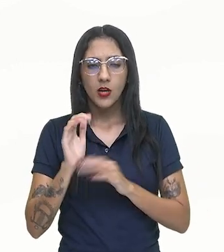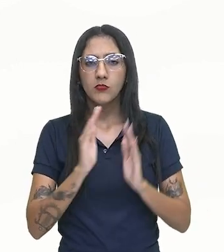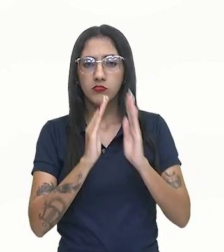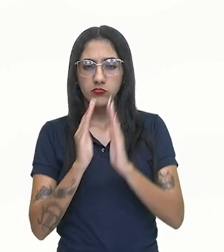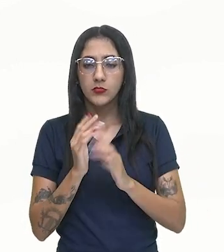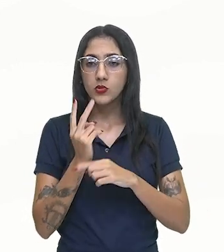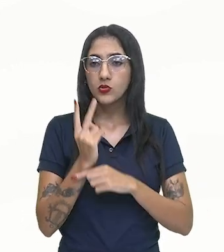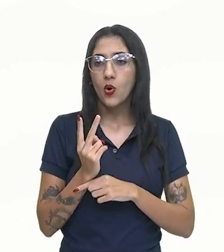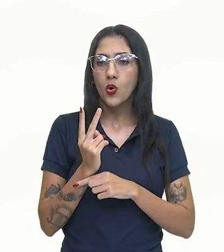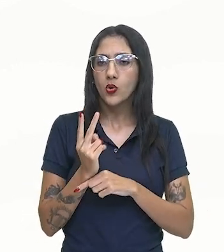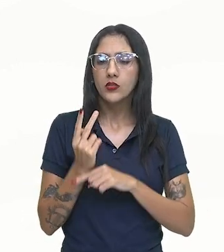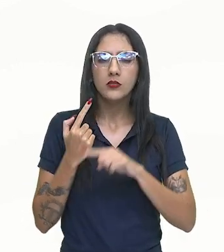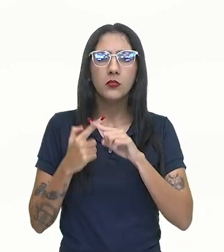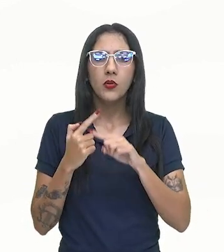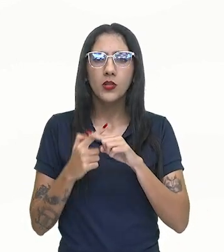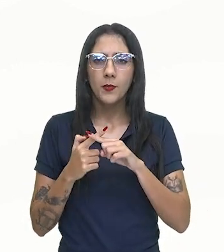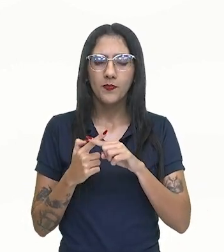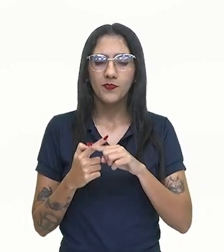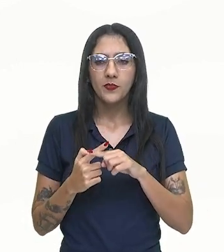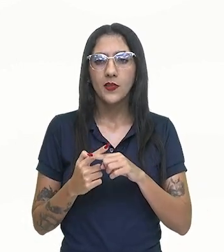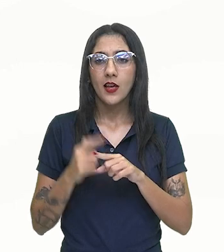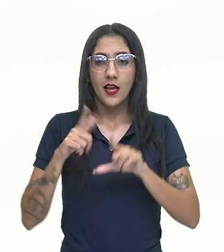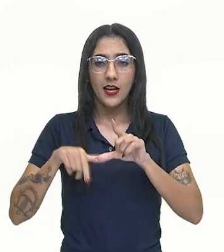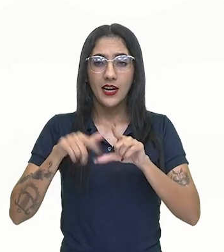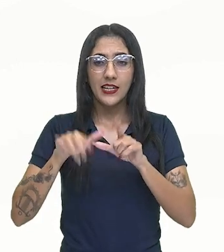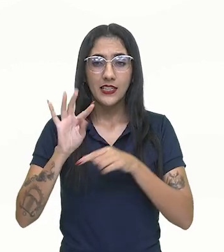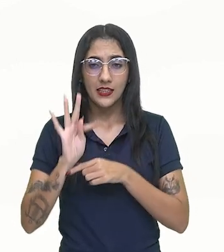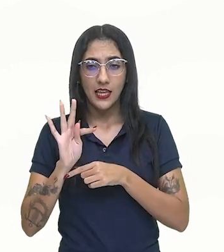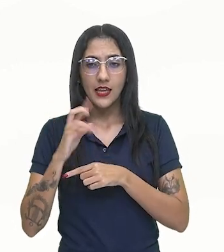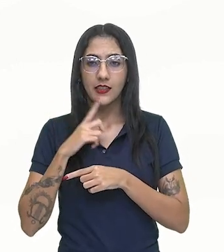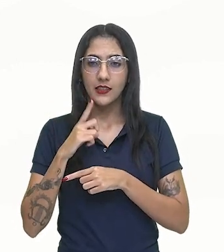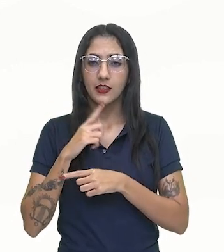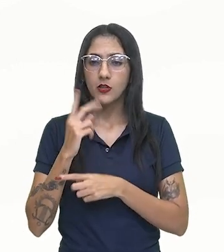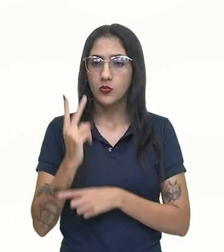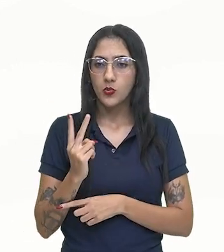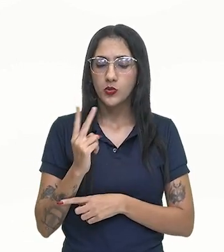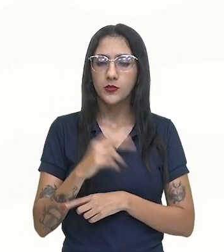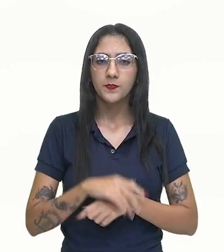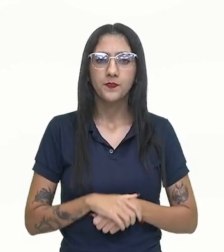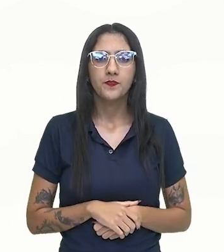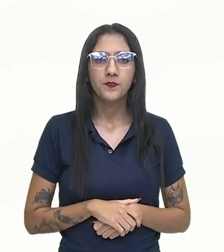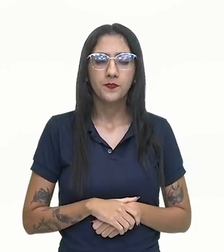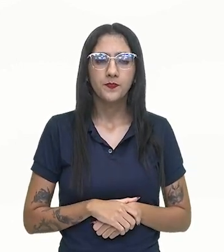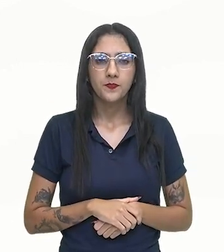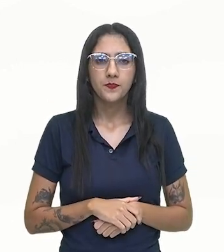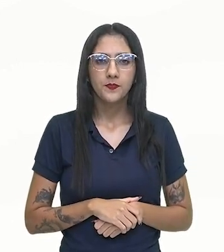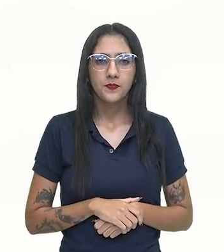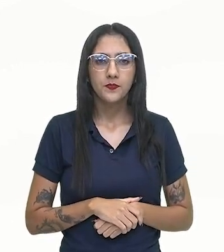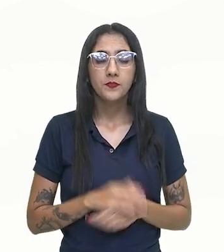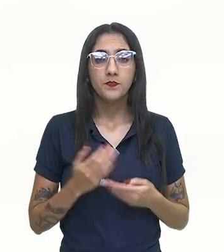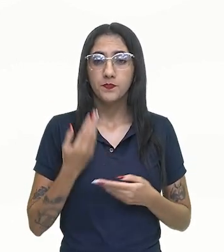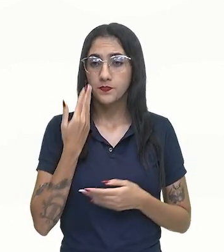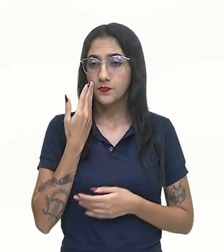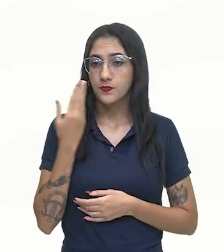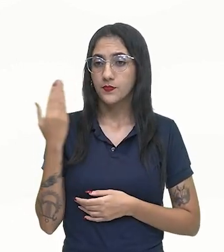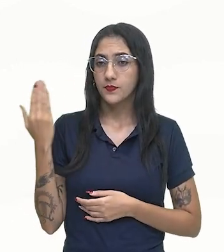fatorial é justamente porque nós temos 2 letras T's, tá? E aí, resolvendo, então, o nosso fatorial vai ficar assim,